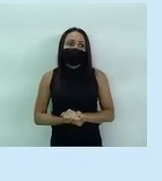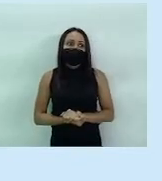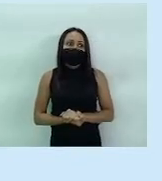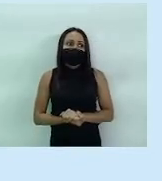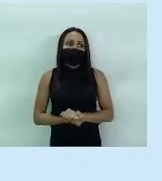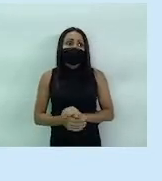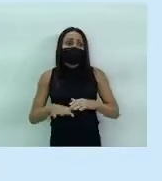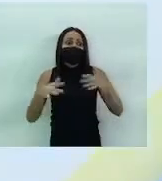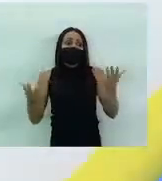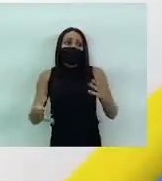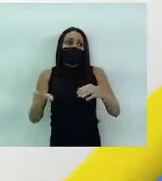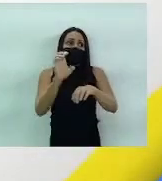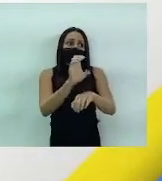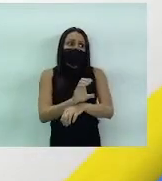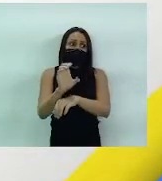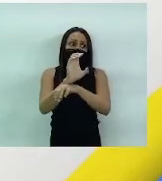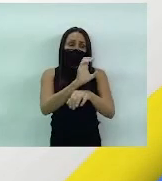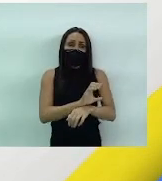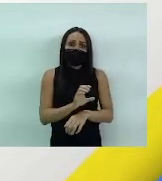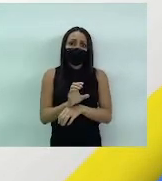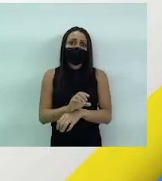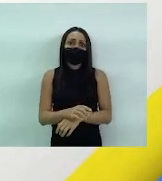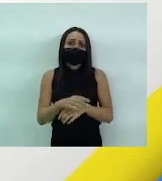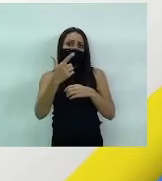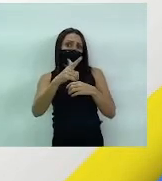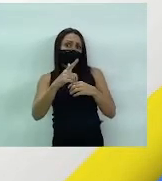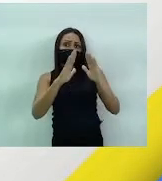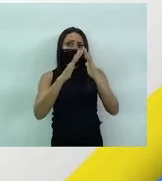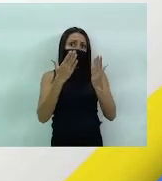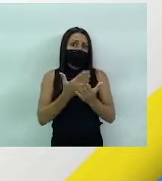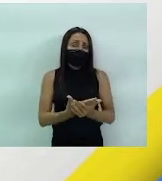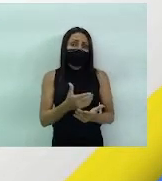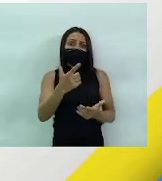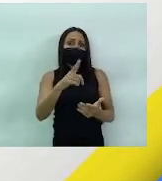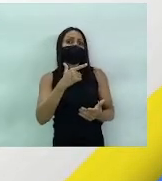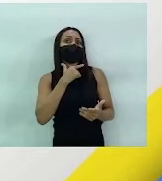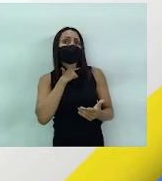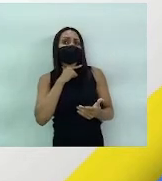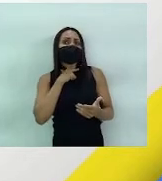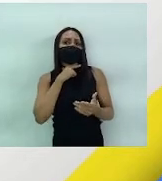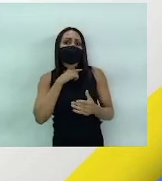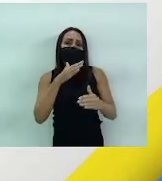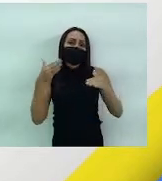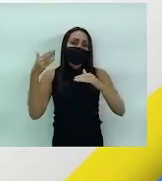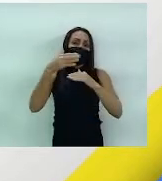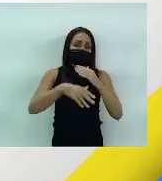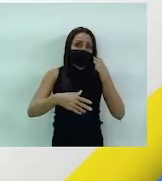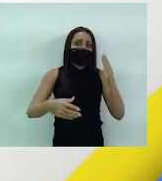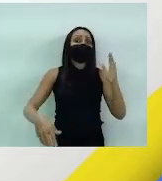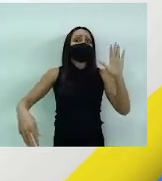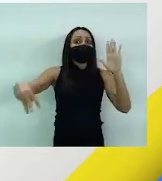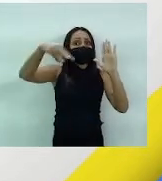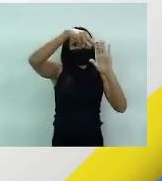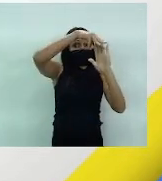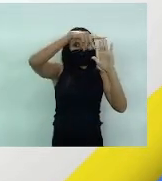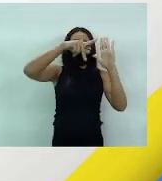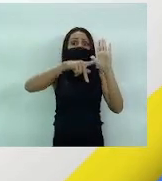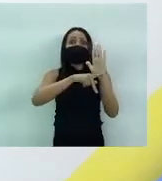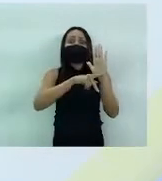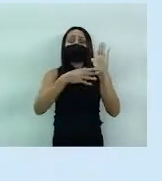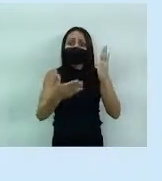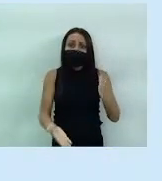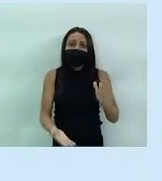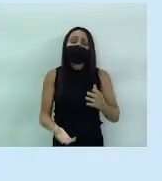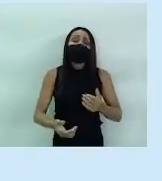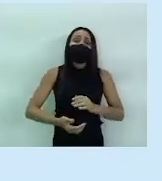Se o Estado não criar escolas ou se não houver vaga, pode-se recorrer ao Ministério Público. Então, a gente fala lá